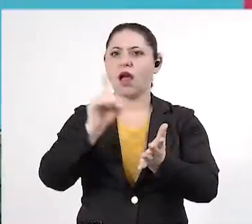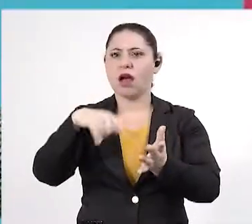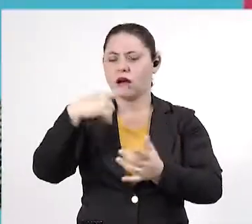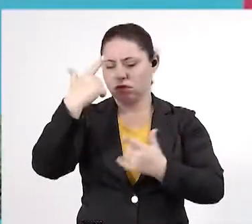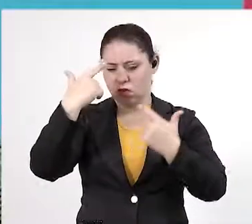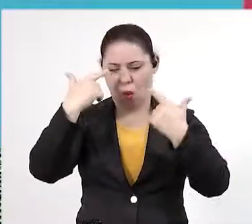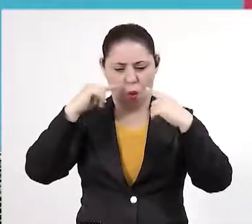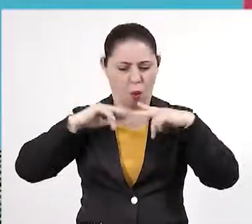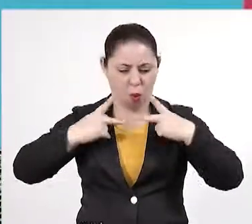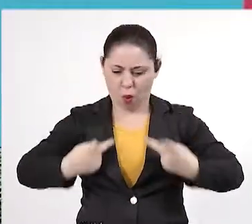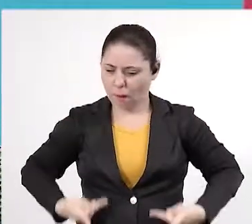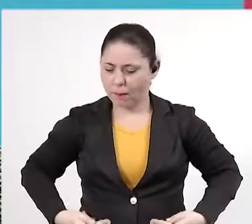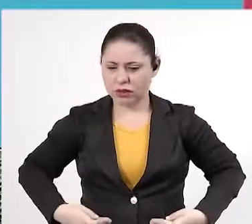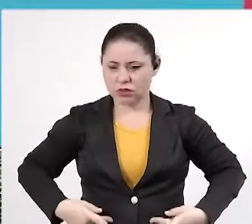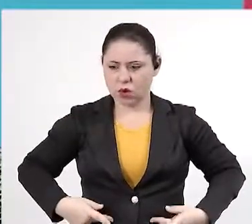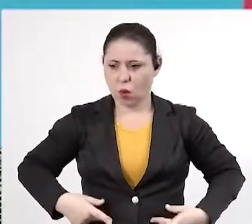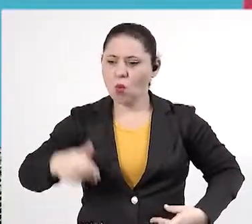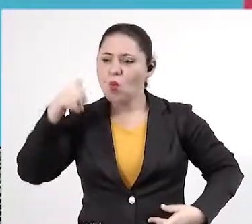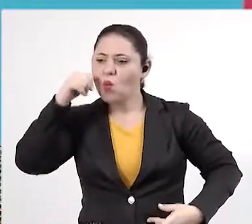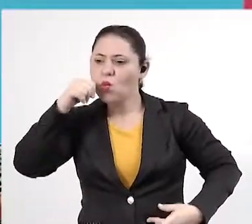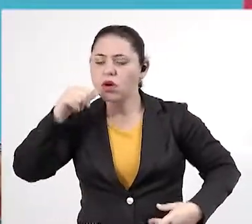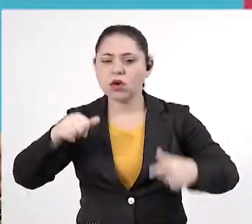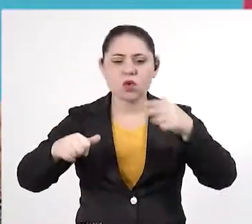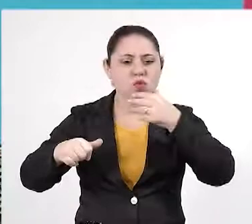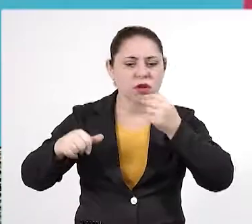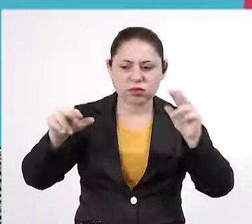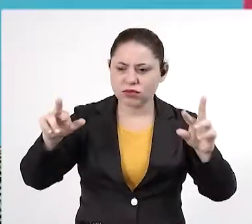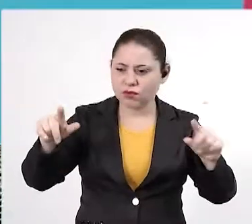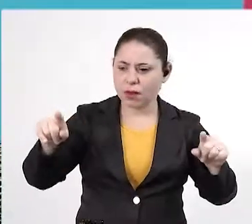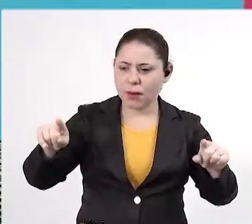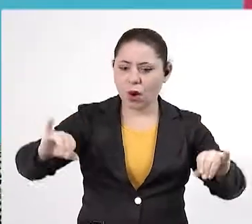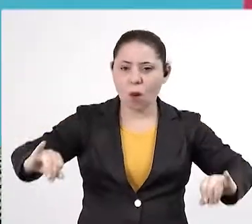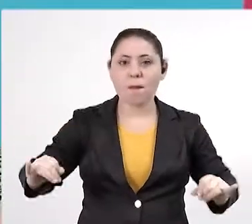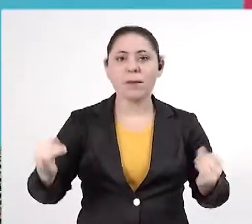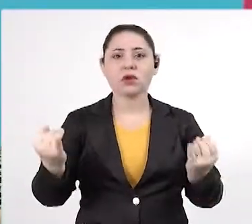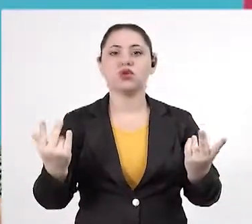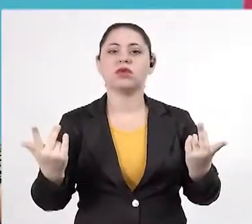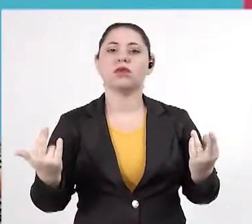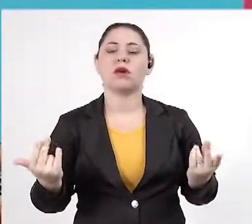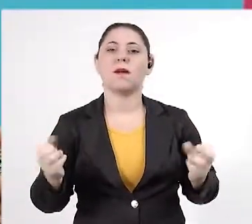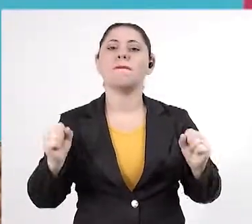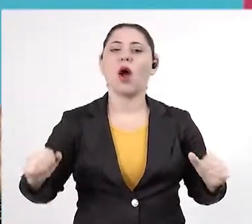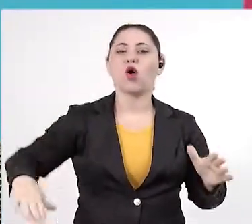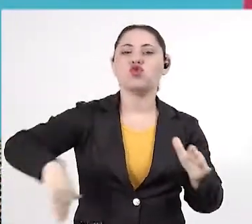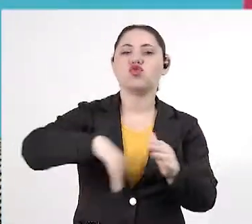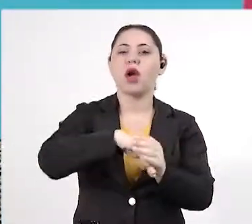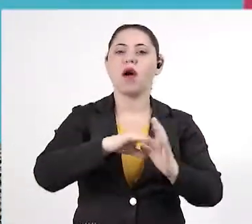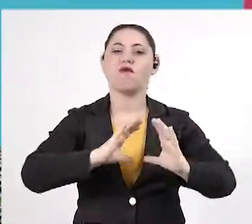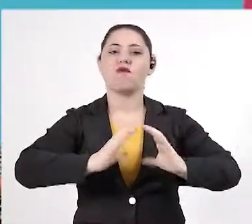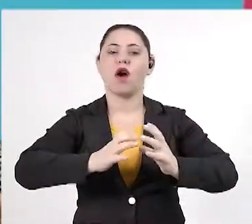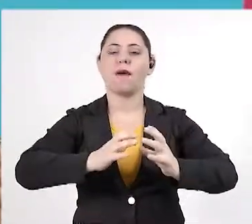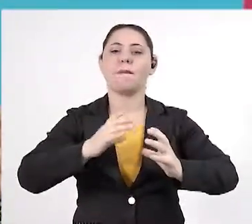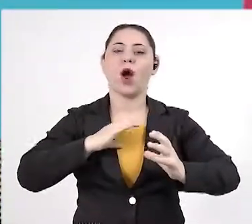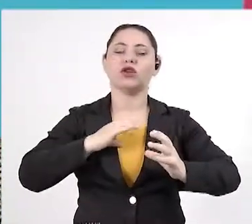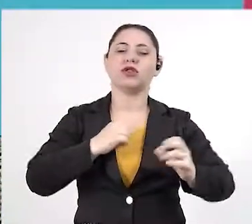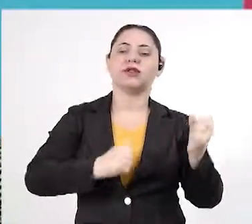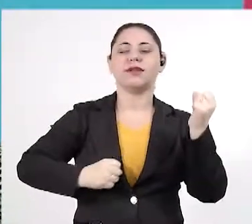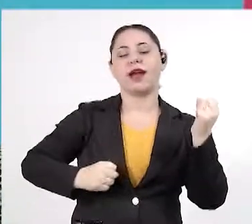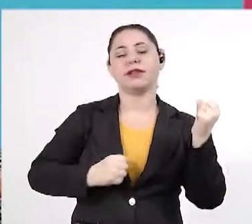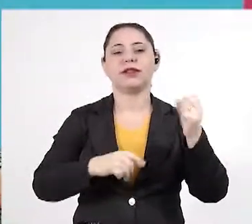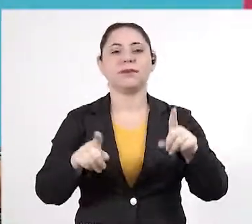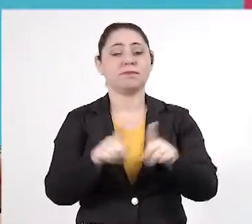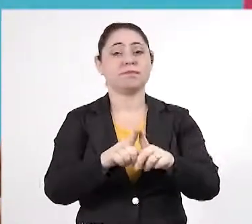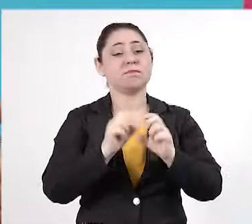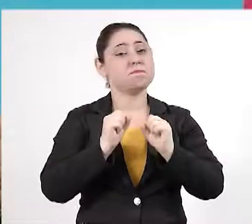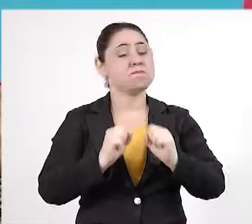são seres, né, que são diferentes, mas eles têm as mesmas oportunidades, eles podem jogar bola, eles podem